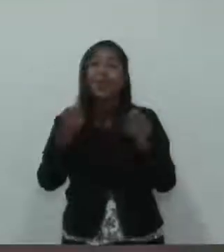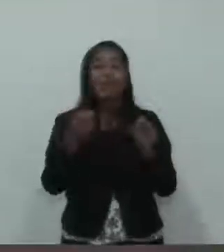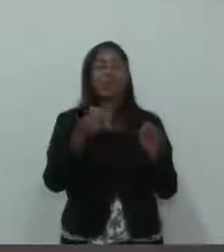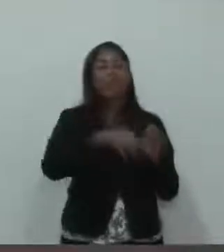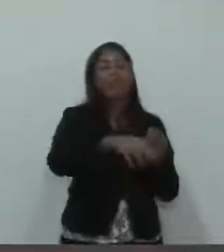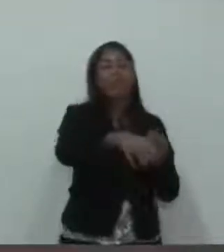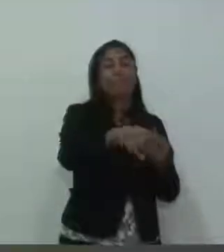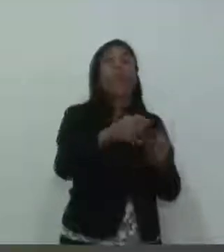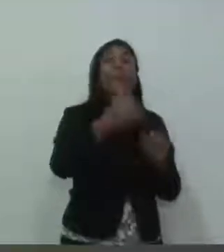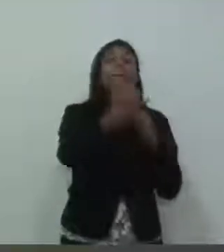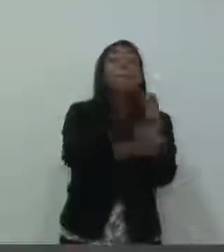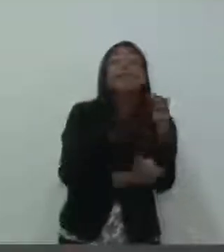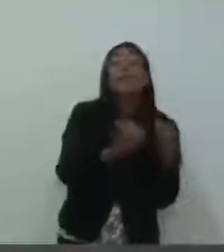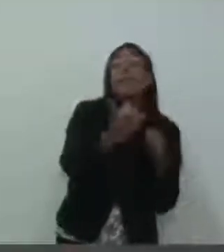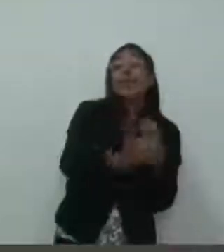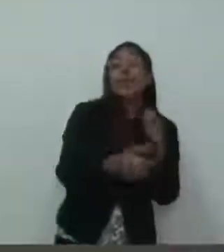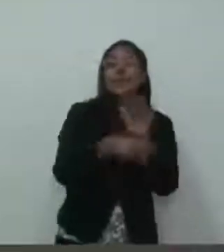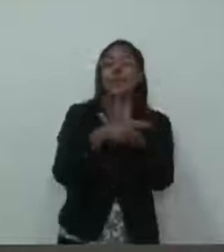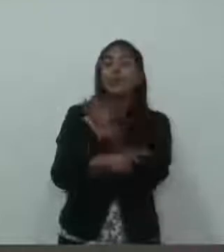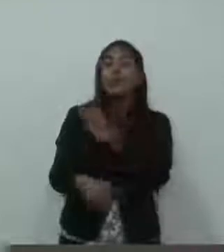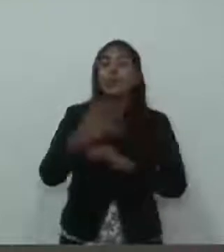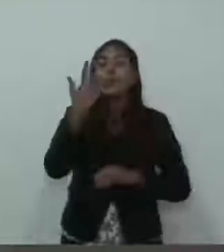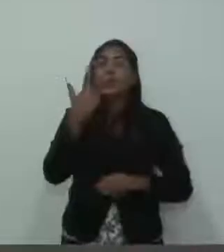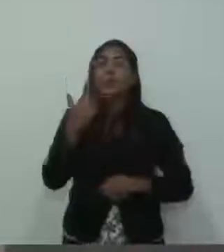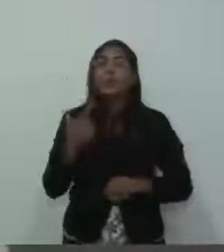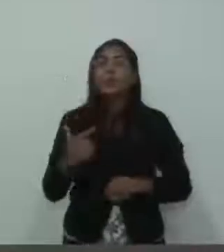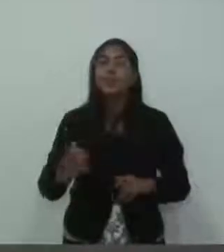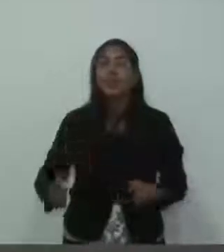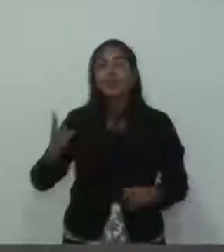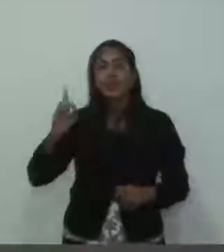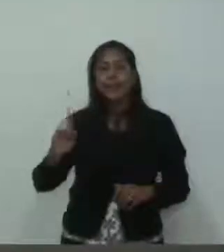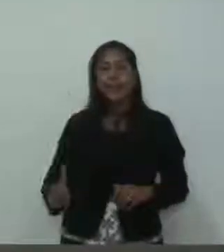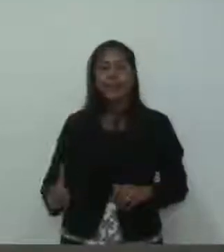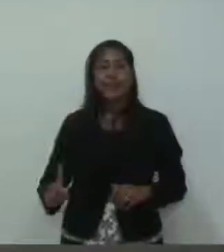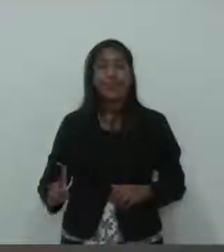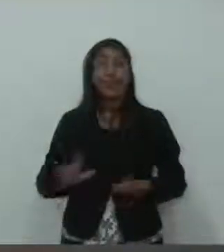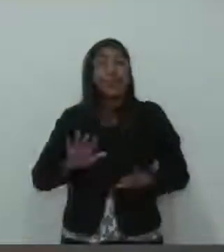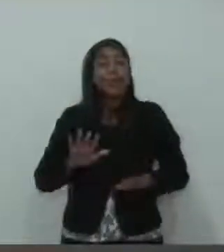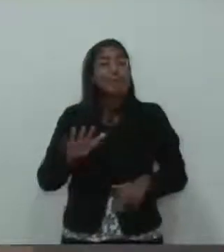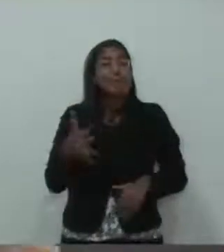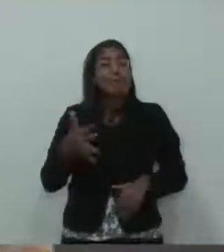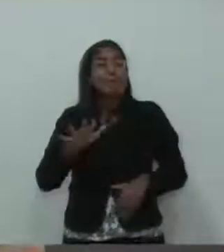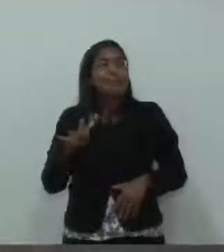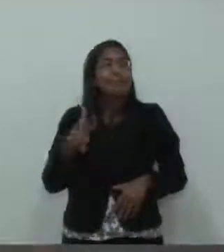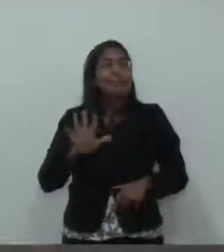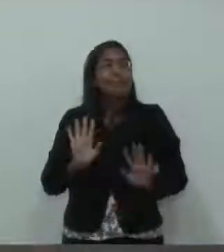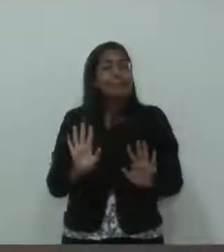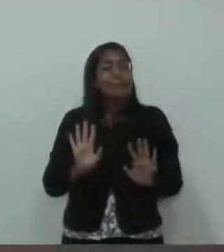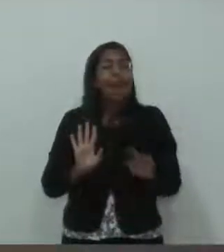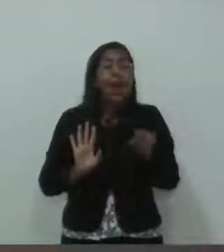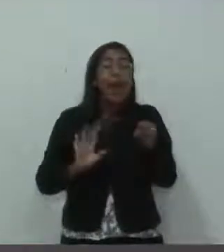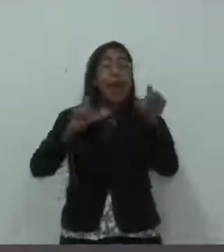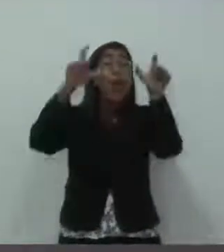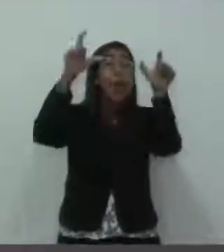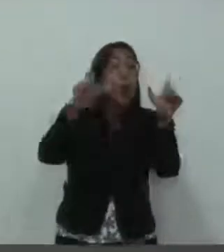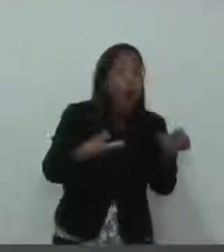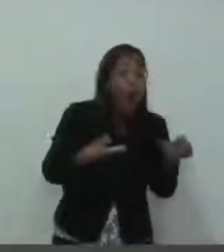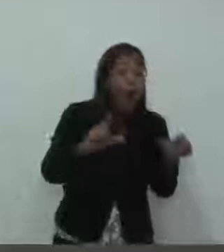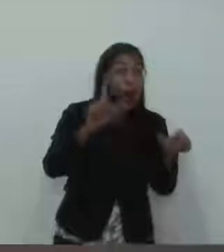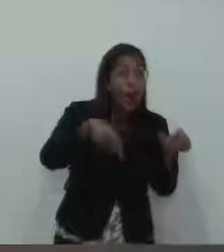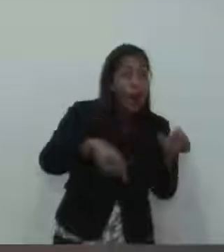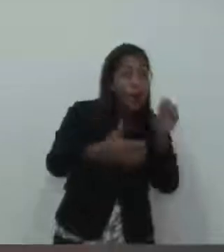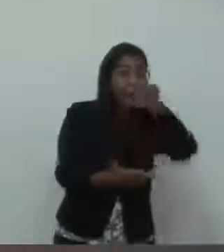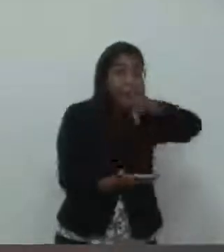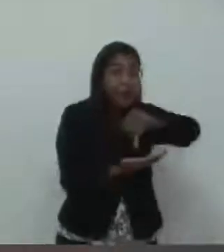adaptados. Mas, mais ou menos, primeiro porque não foi no local que o Conselho exigiu, não era para ser no Centro de Convivência. Que bom que